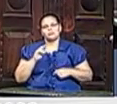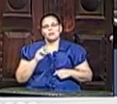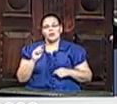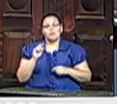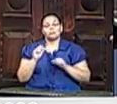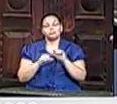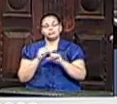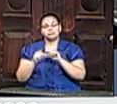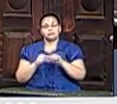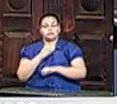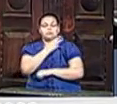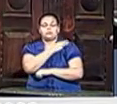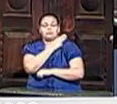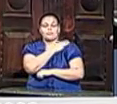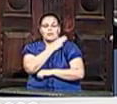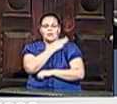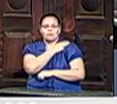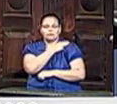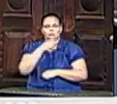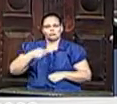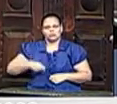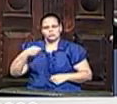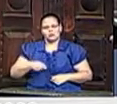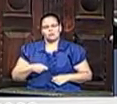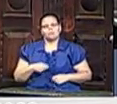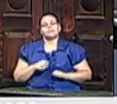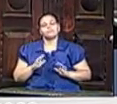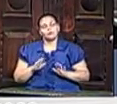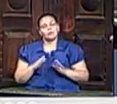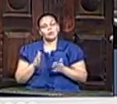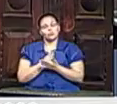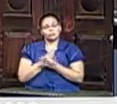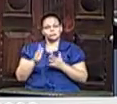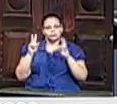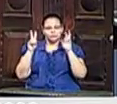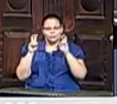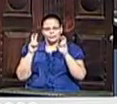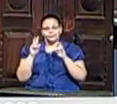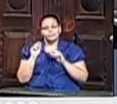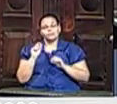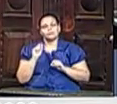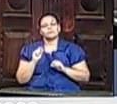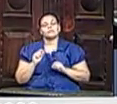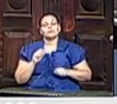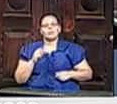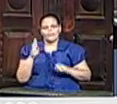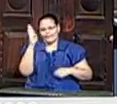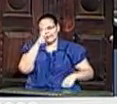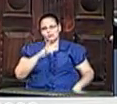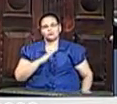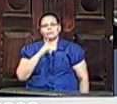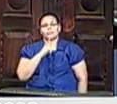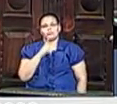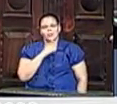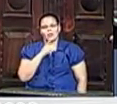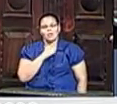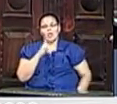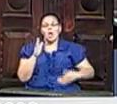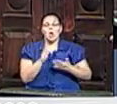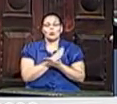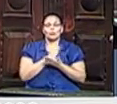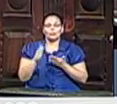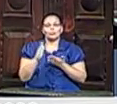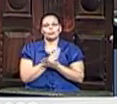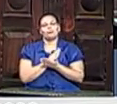médio. Quero discutir alguns elementos sobre esse tema, não sem antes dizer que o Brasil tem, ainda bem, alguns